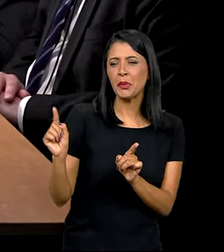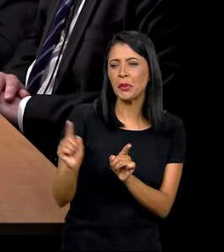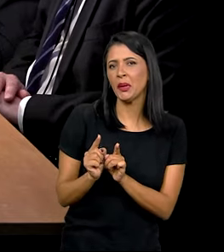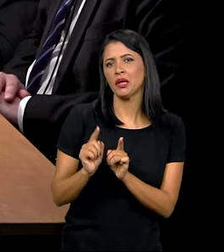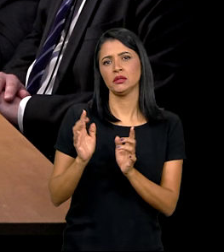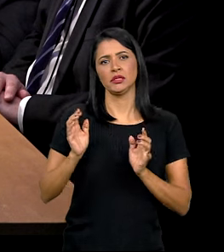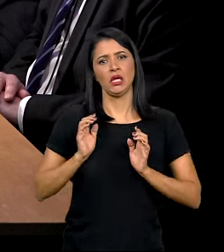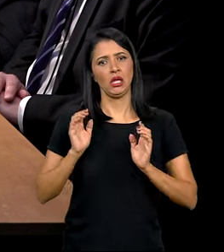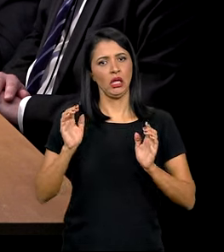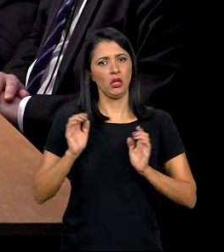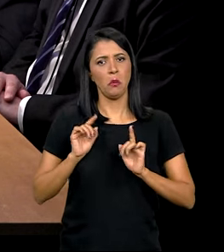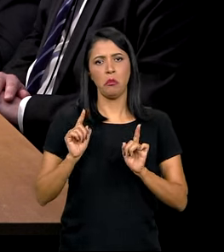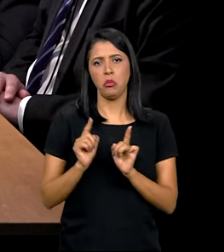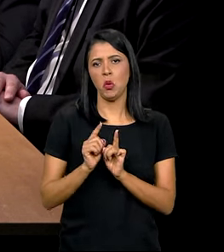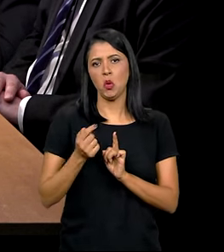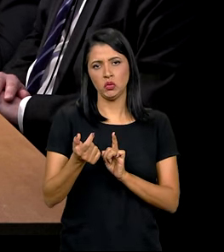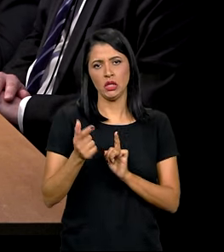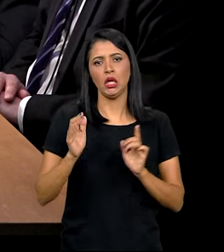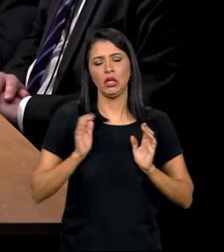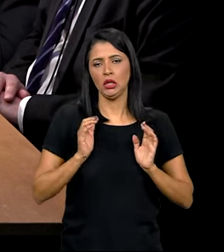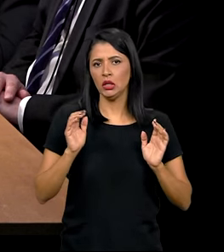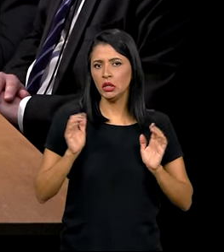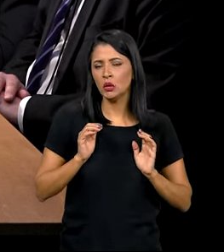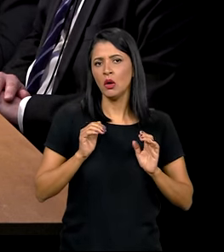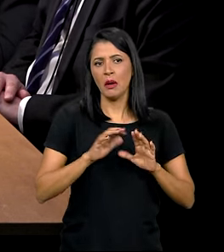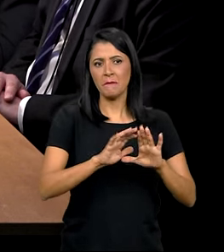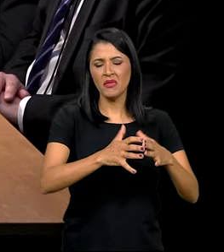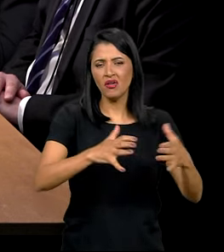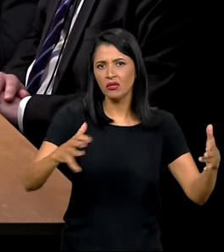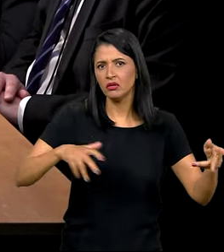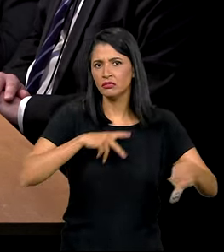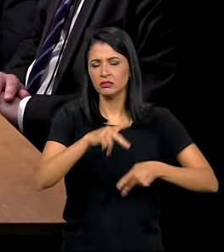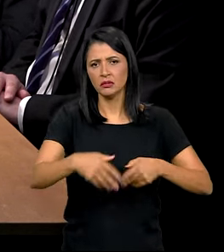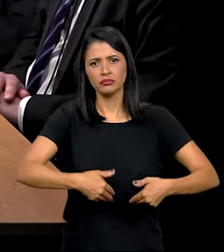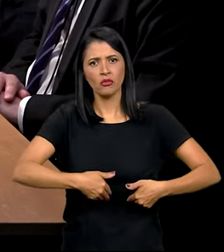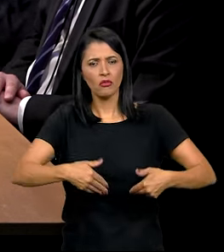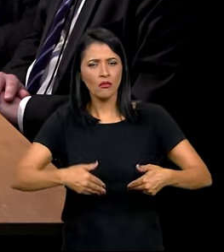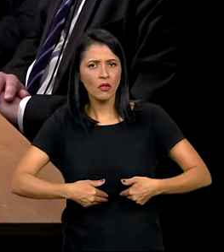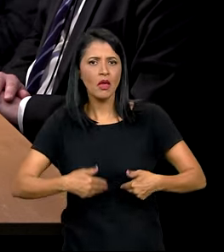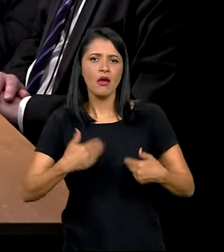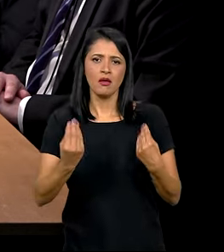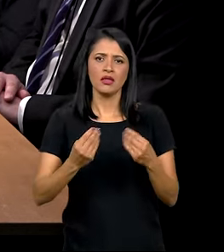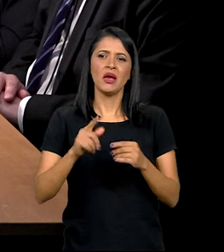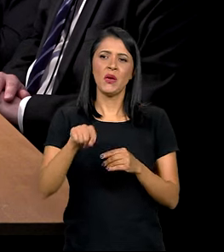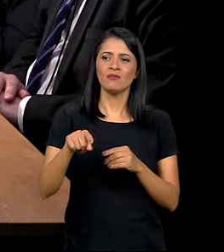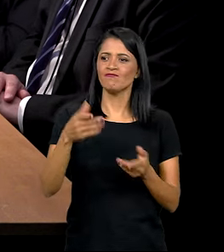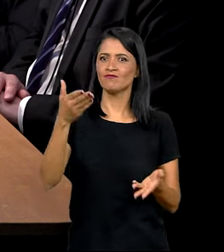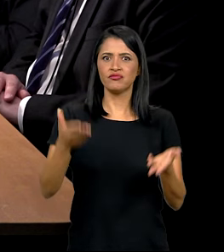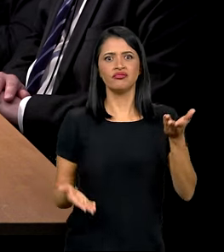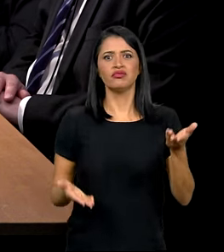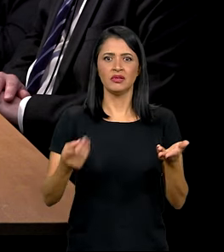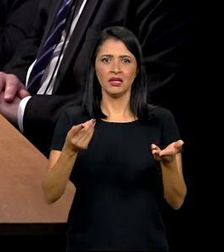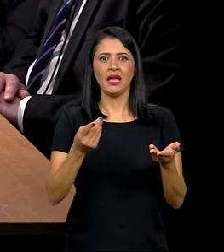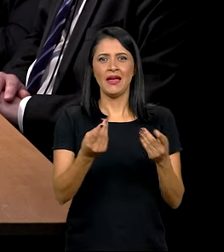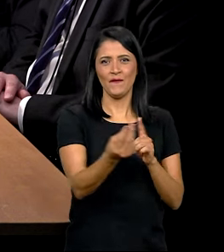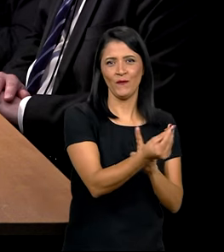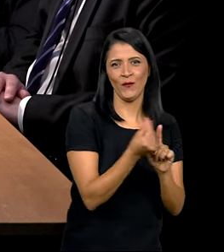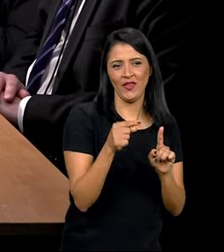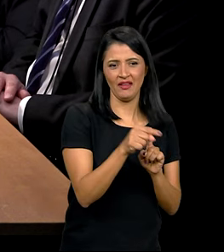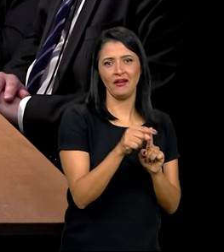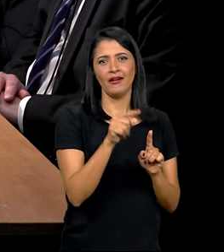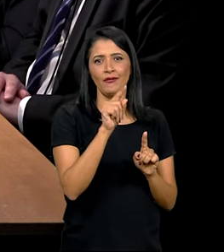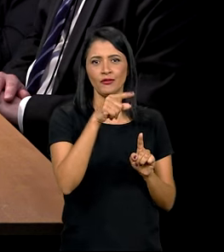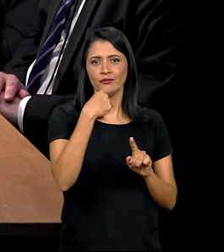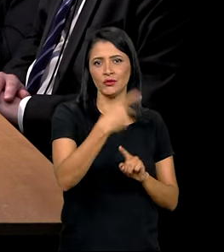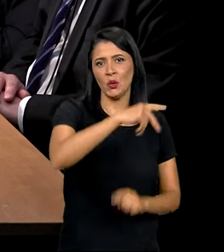parcela muito pequena eh do mundo eh e de maneira desproporcional essa parcela mais mais